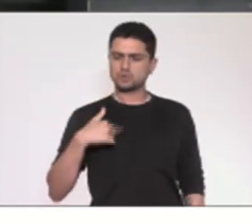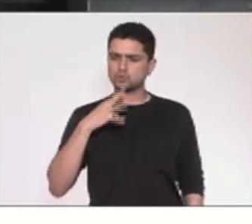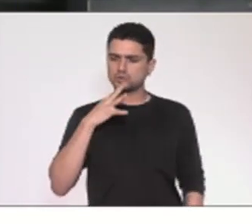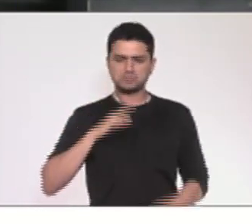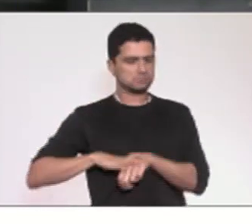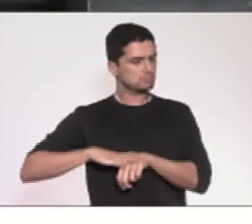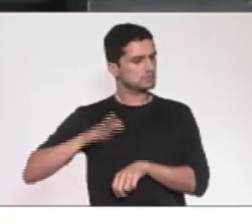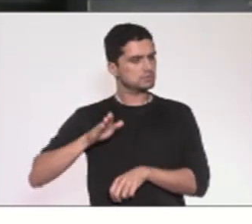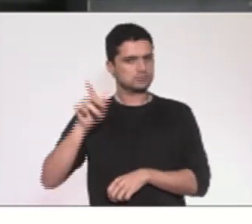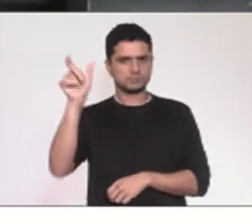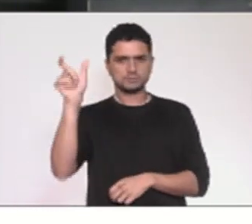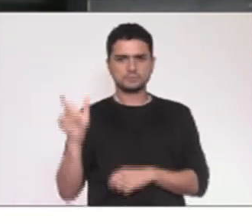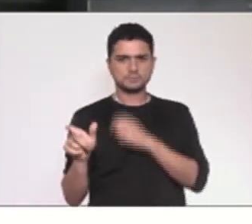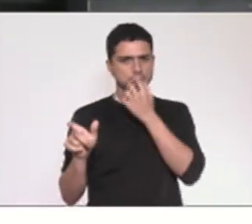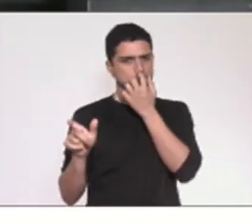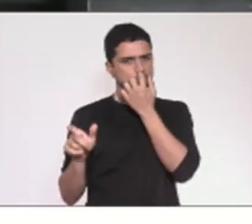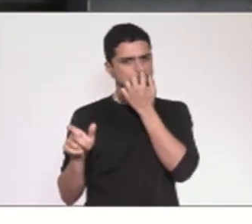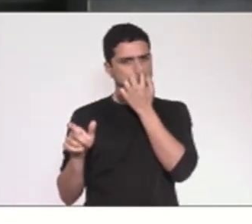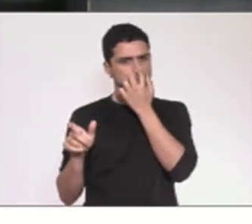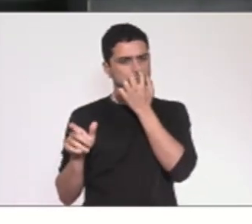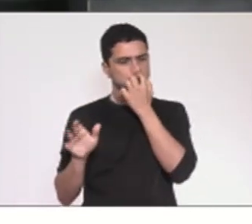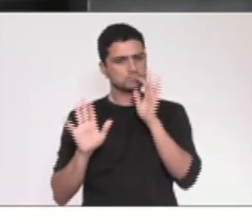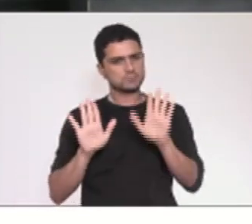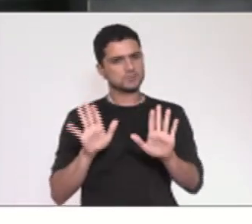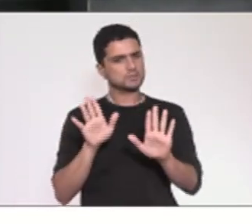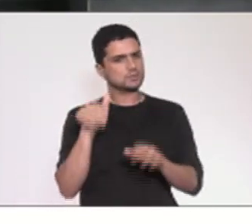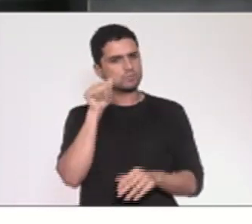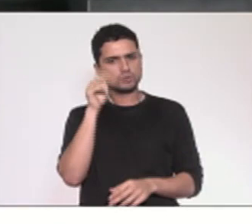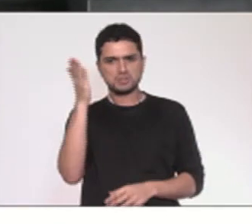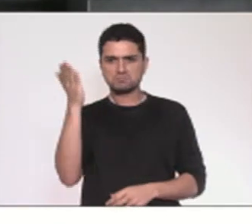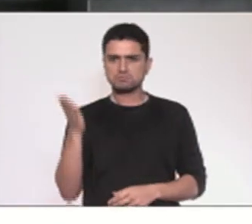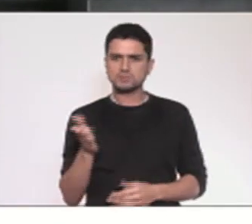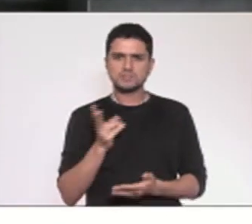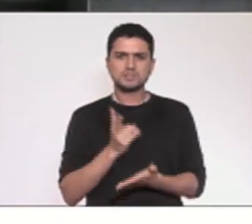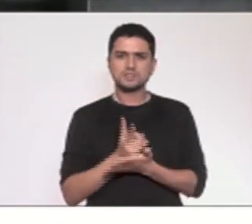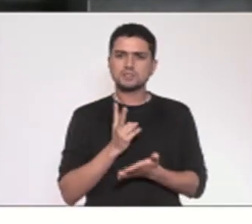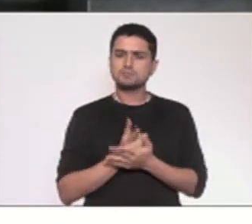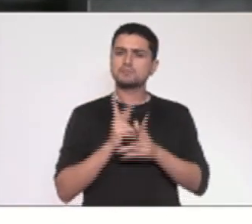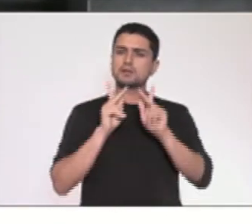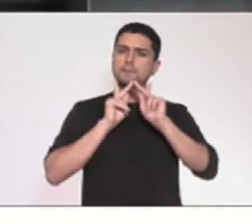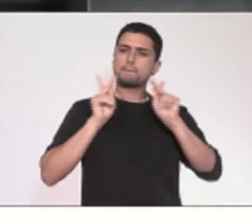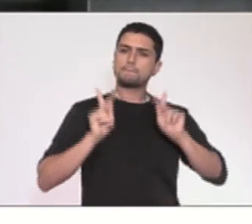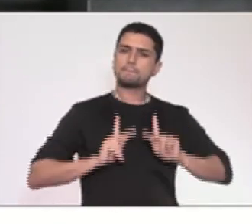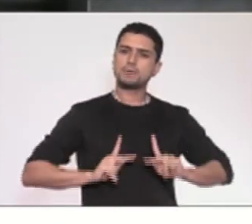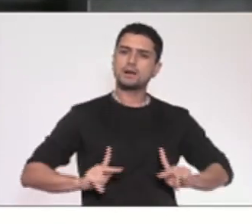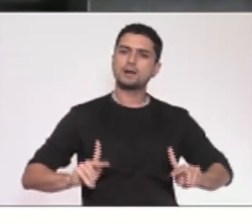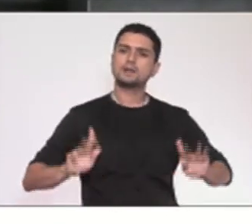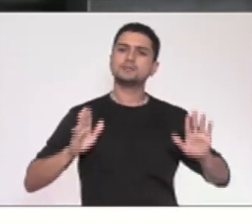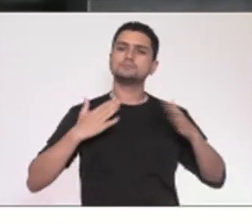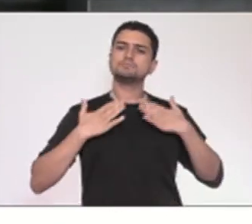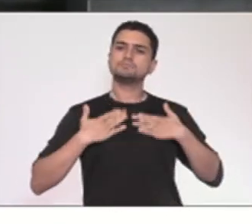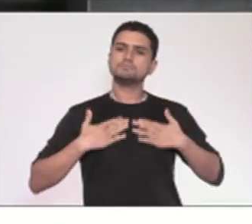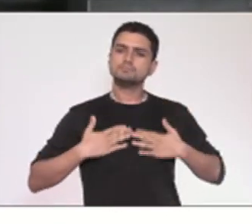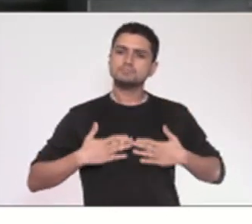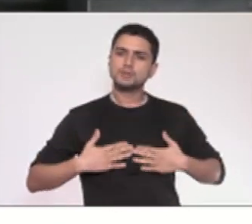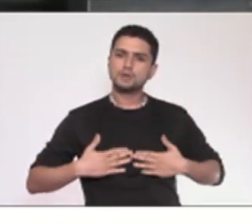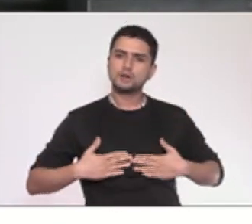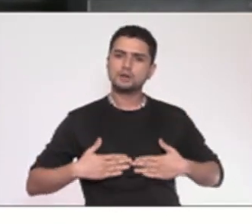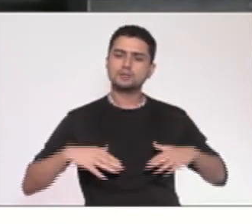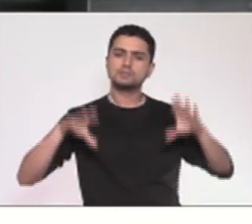sem perder essa ternura, essa bondade, essa coisa positiva no olhar, e